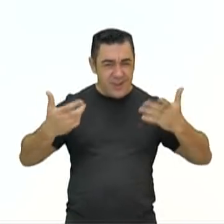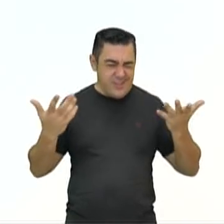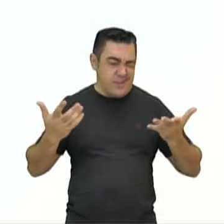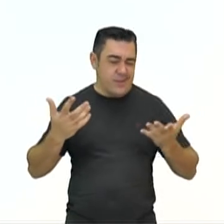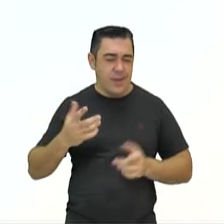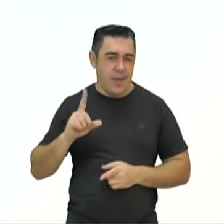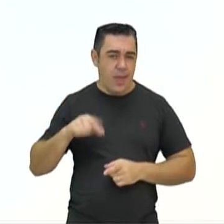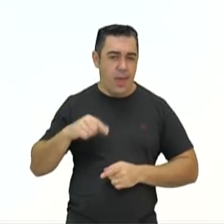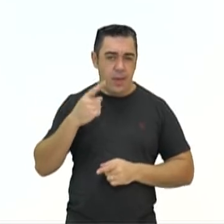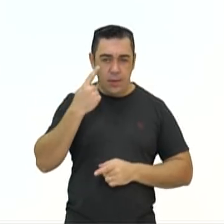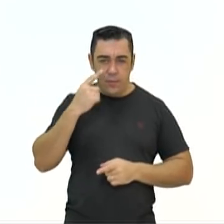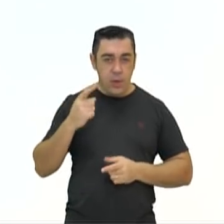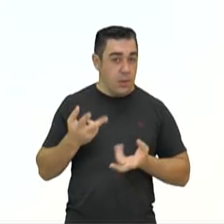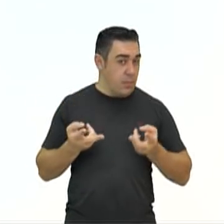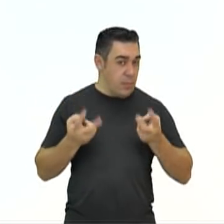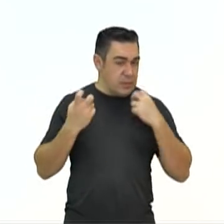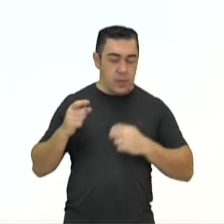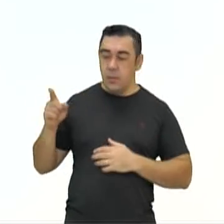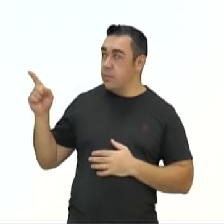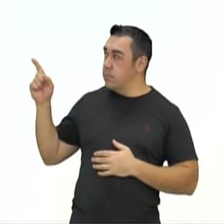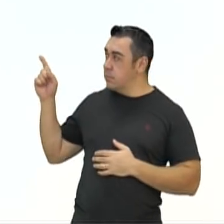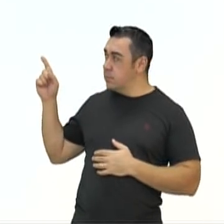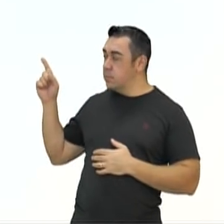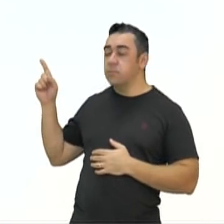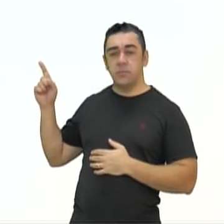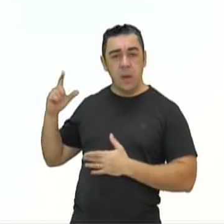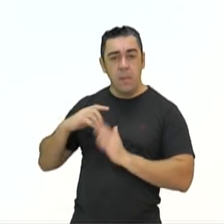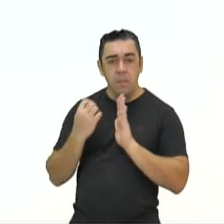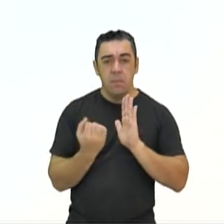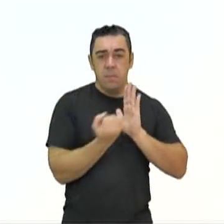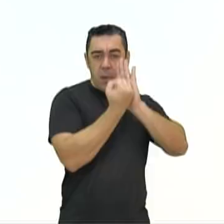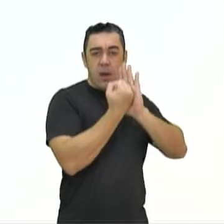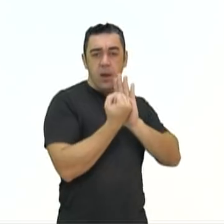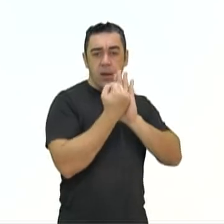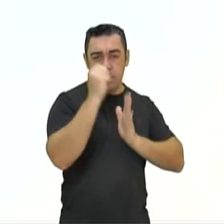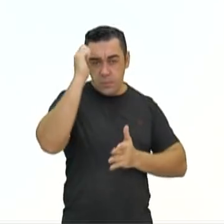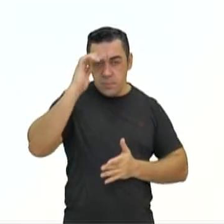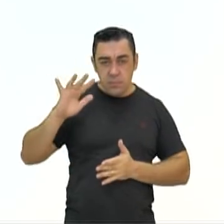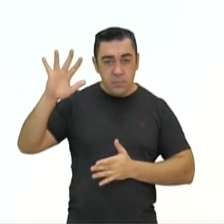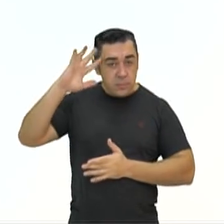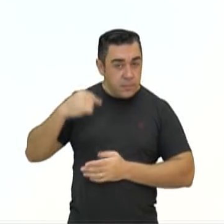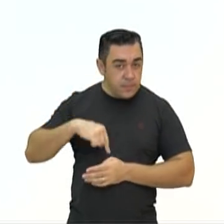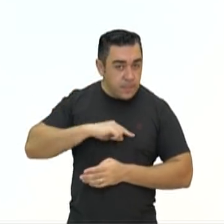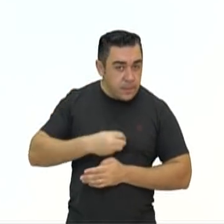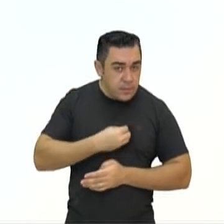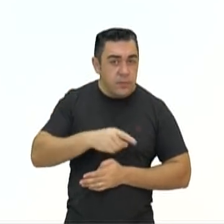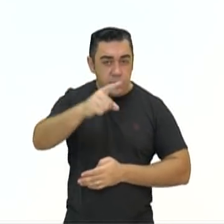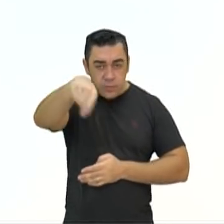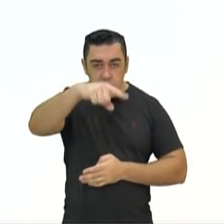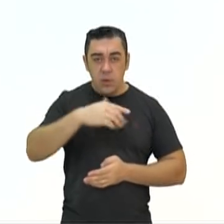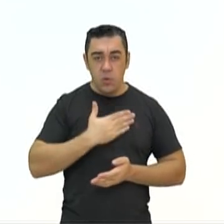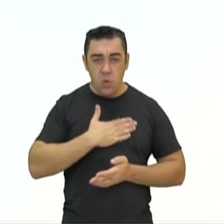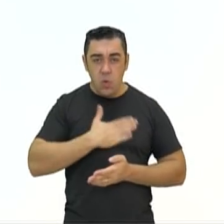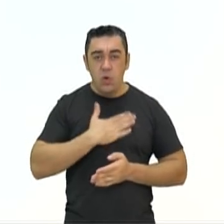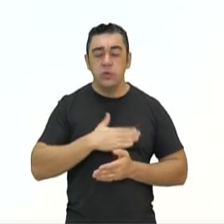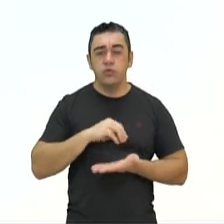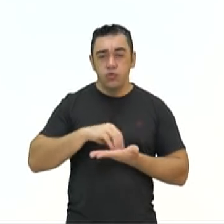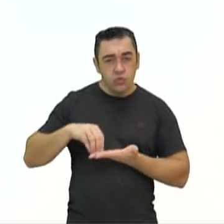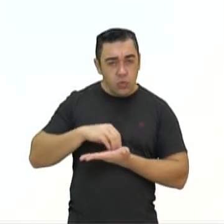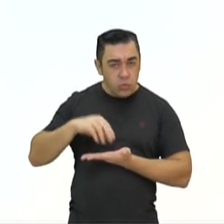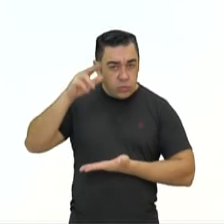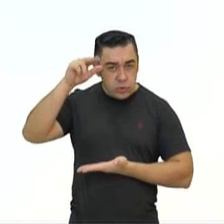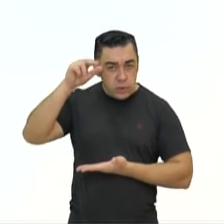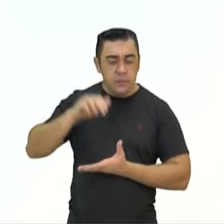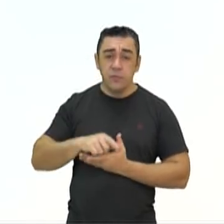é bem presença assim, né? Que marca bastante uma imagem dessa assim, nas nossas vidas para quem gosta de jogar xadrez, né? E para quem não gosta também, com